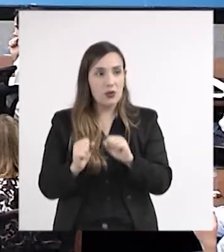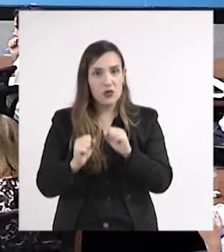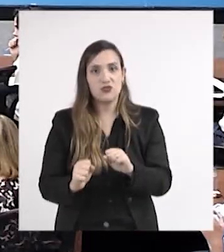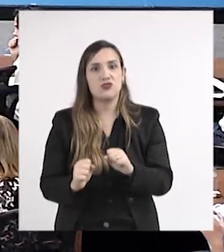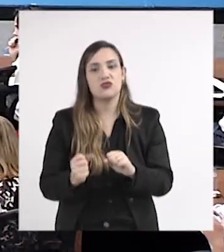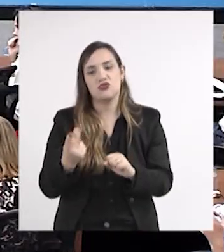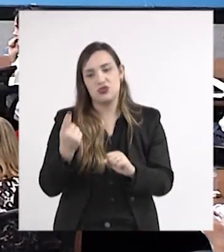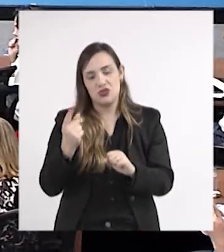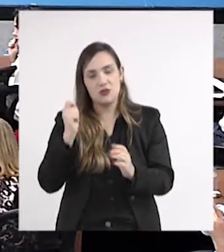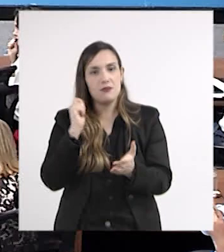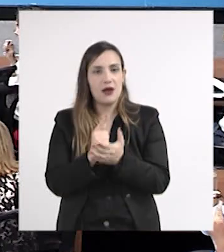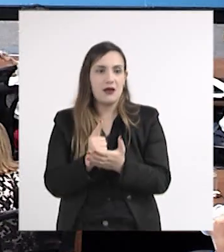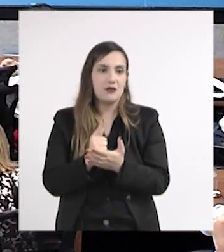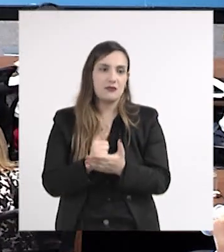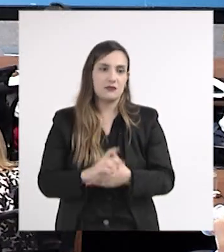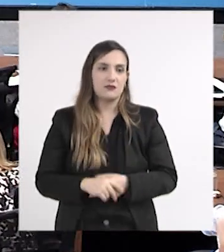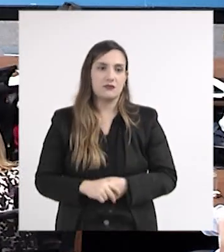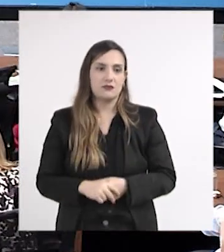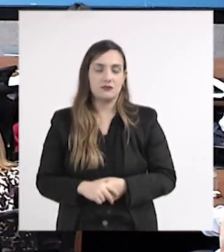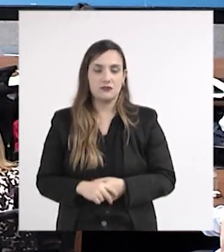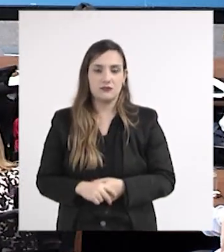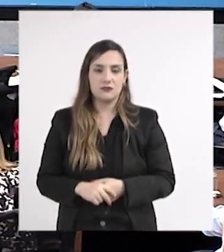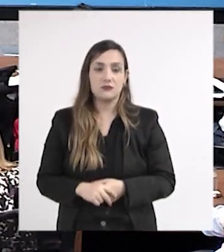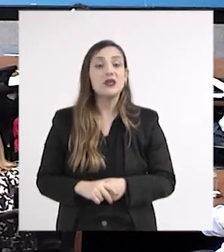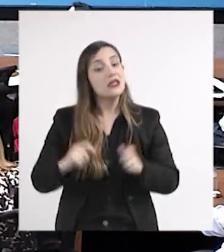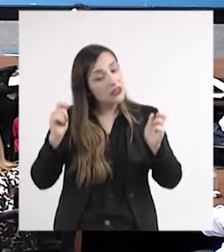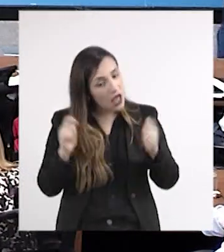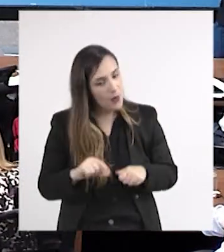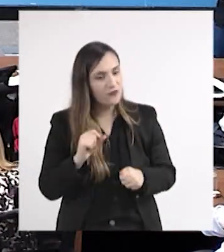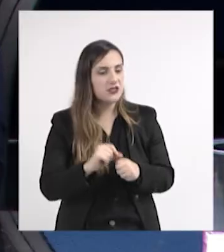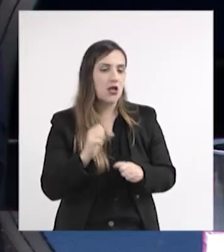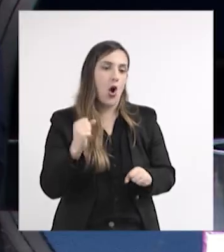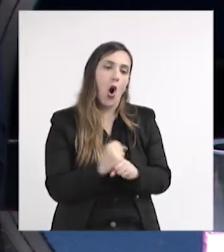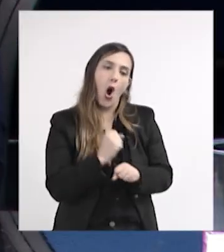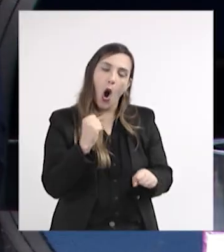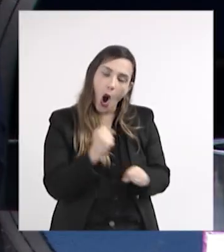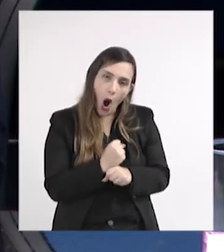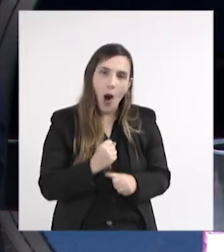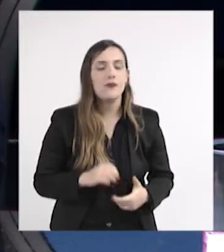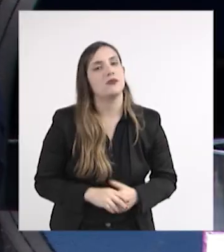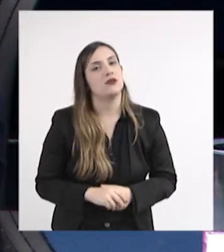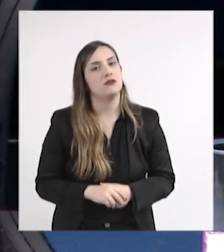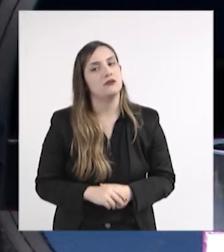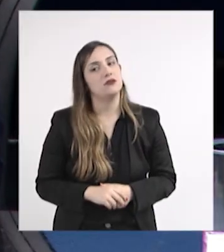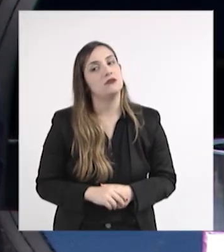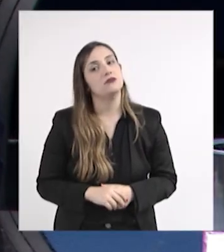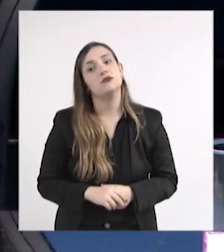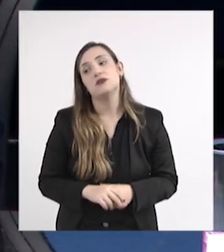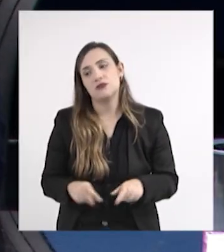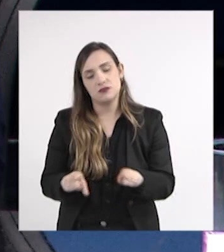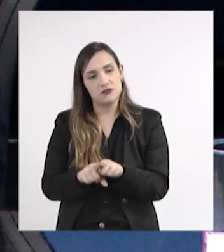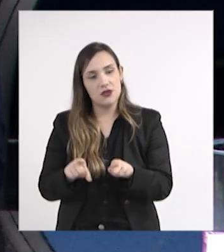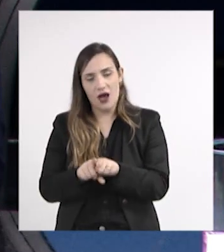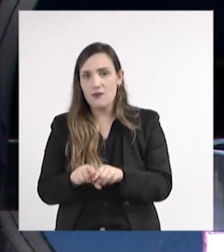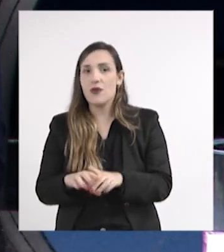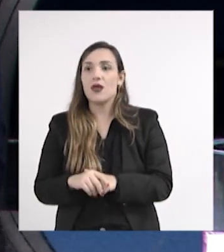não se desfigurasse a viabilidade da execução contratual. Não nos interessa praticar